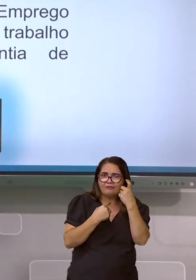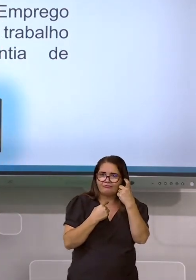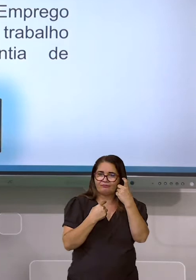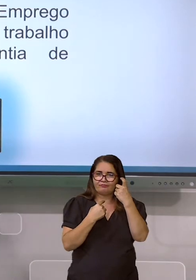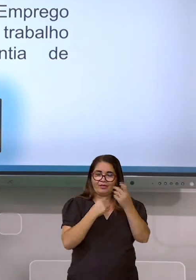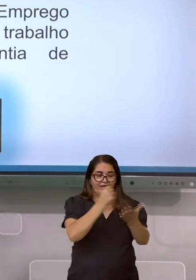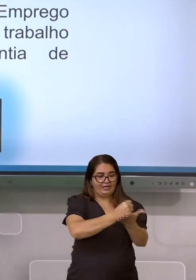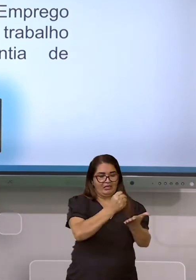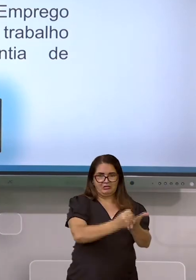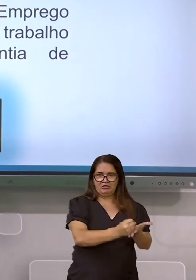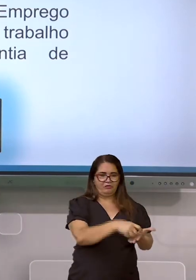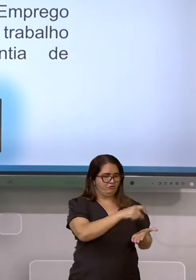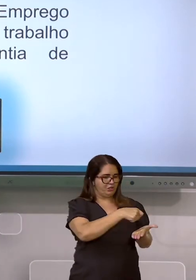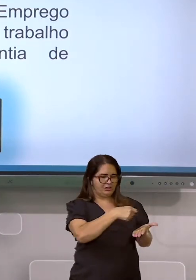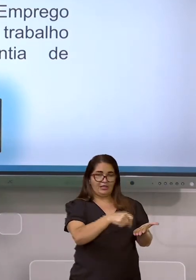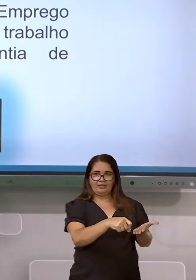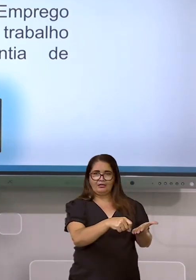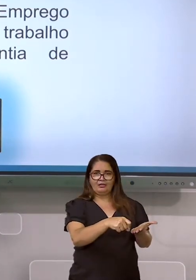X.